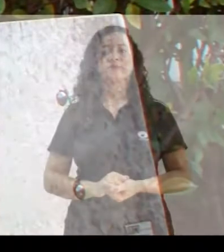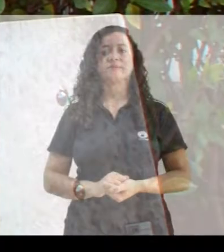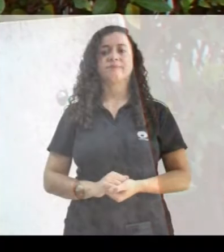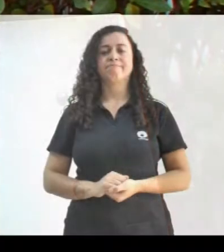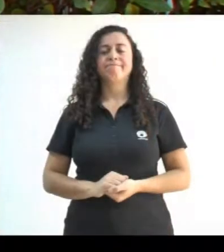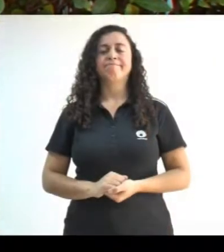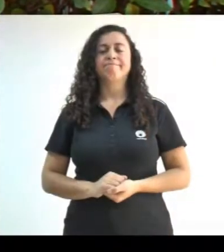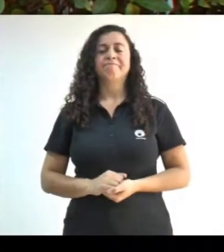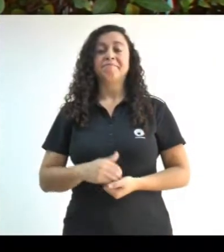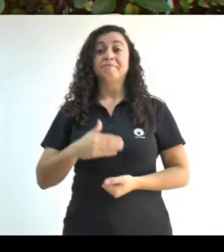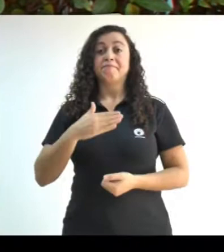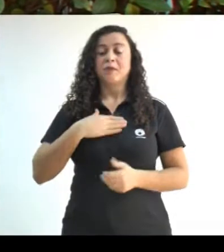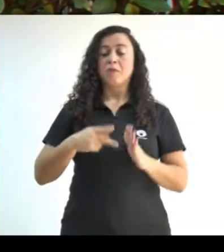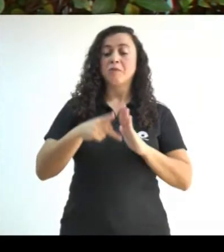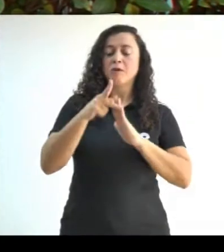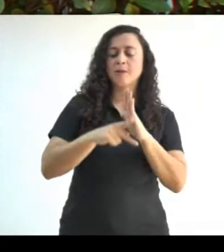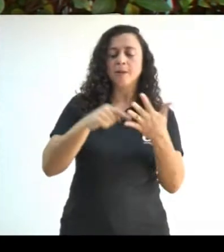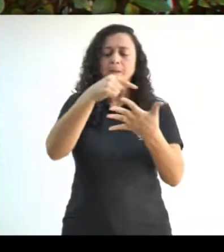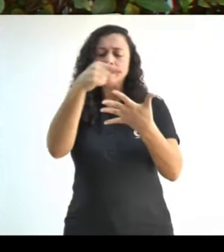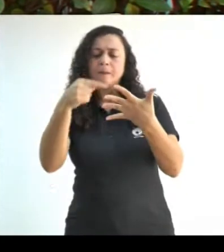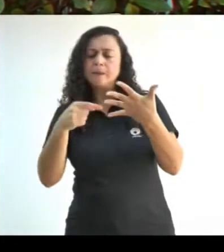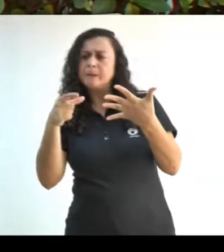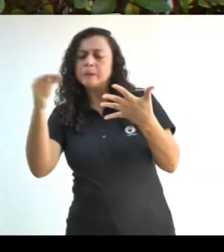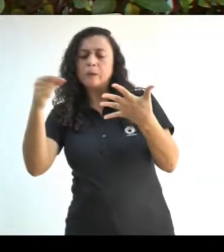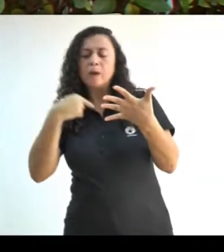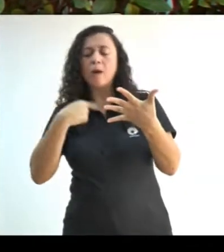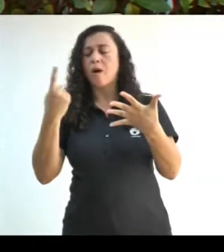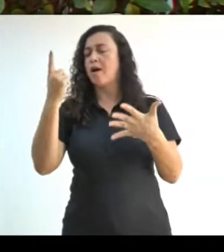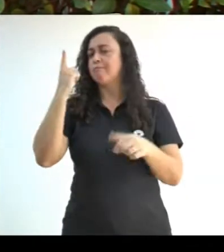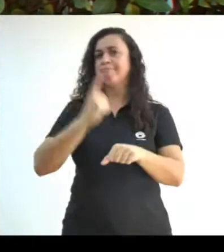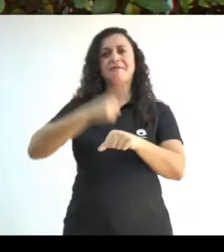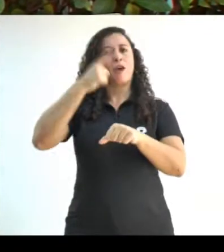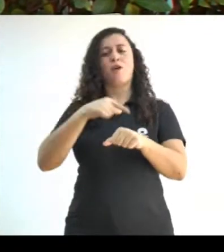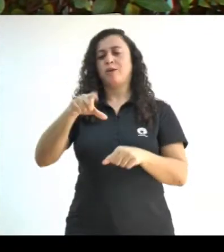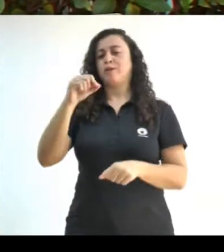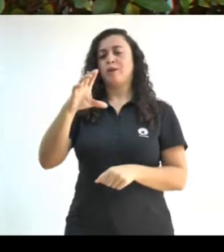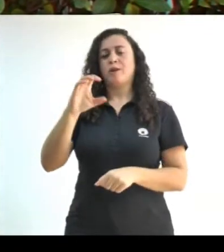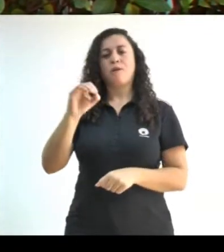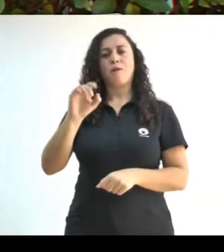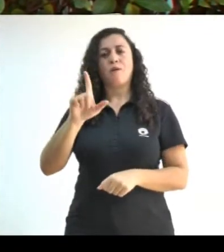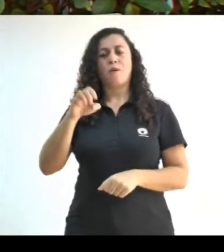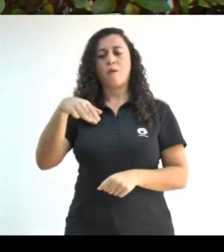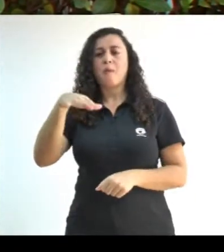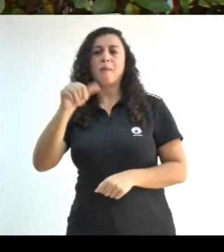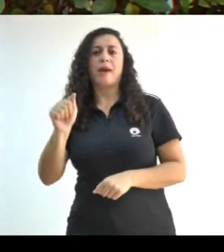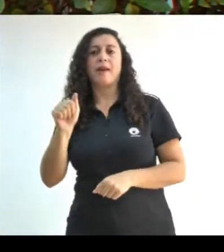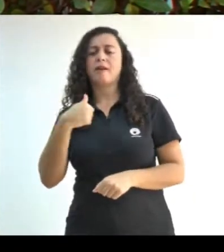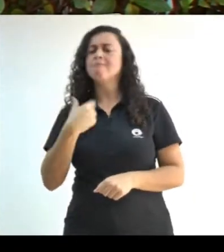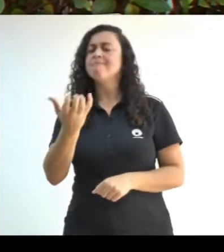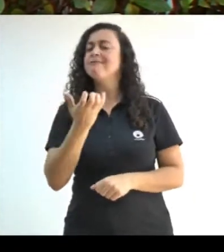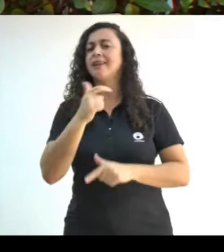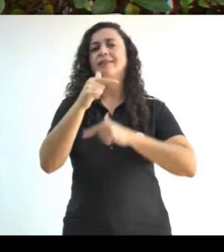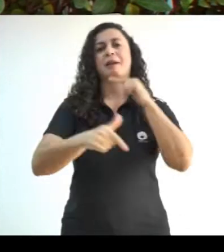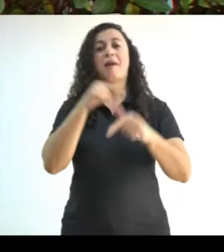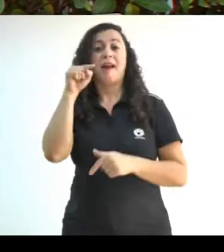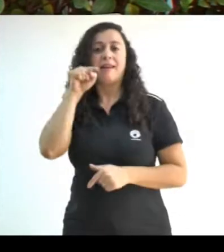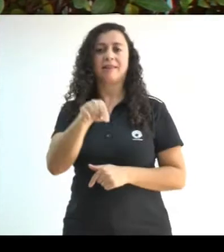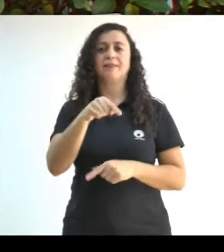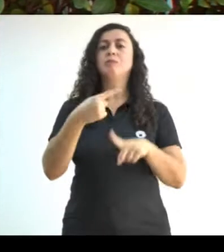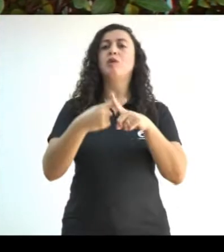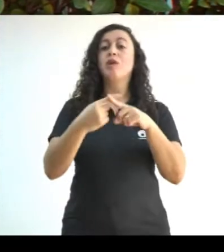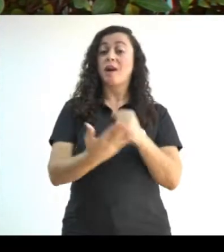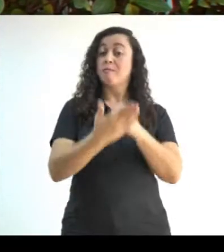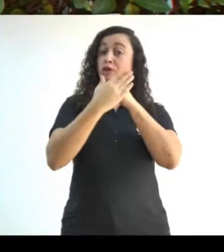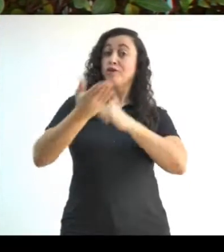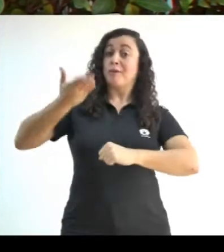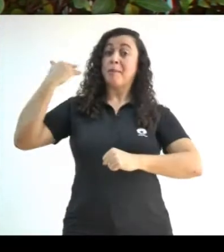Os meus projetos, na hora que falei, você pode escolher um projeto para trabalhar, a minha primeira escolha foi o colmeia. Eu falei, não, eu quero trabalhar no colmeia porque foi o que me